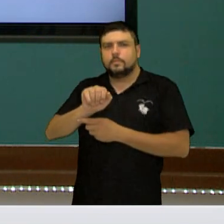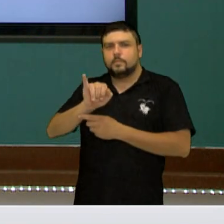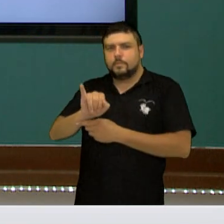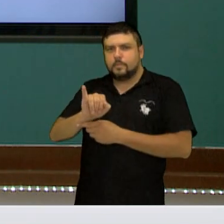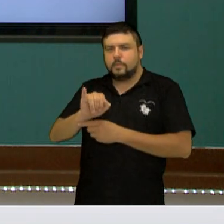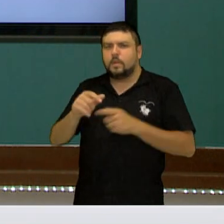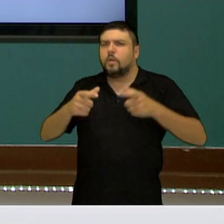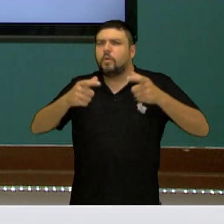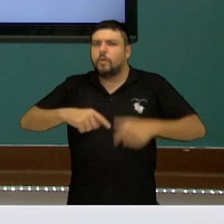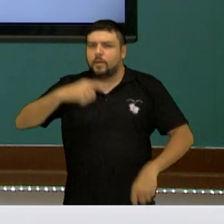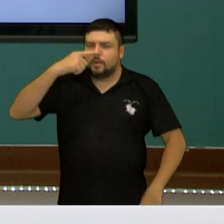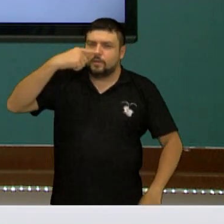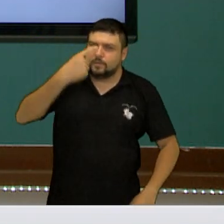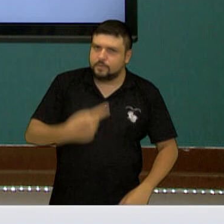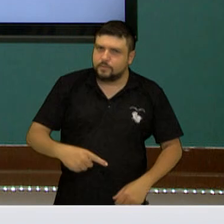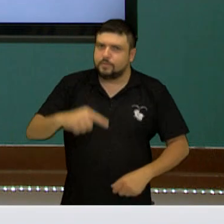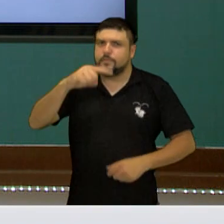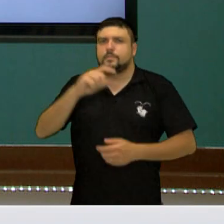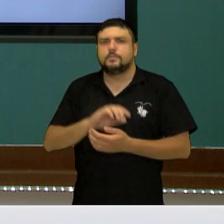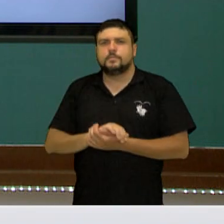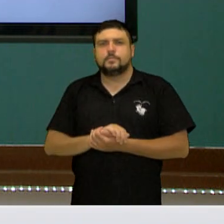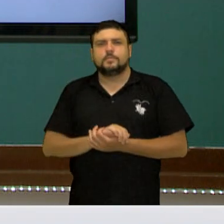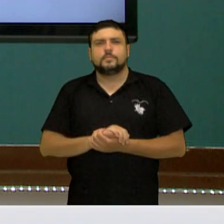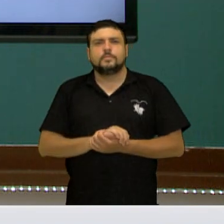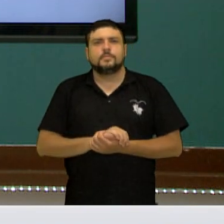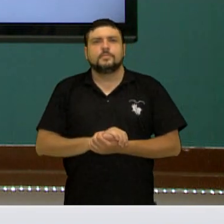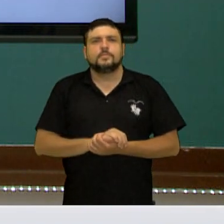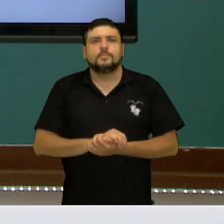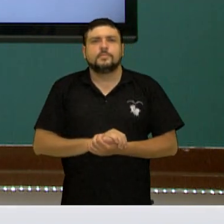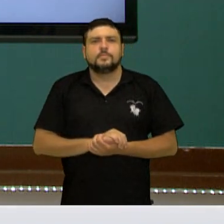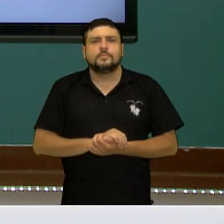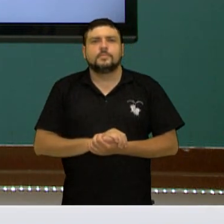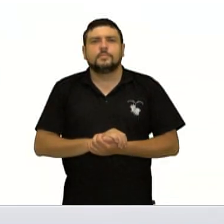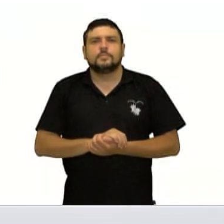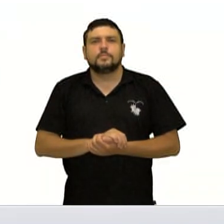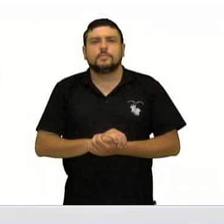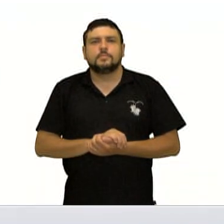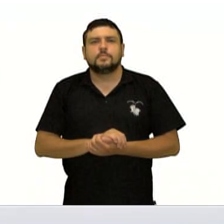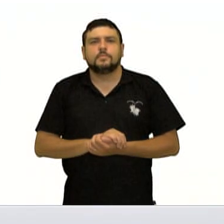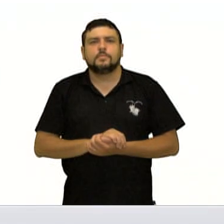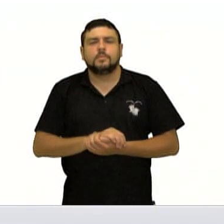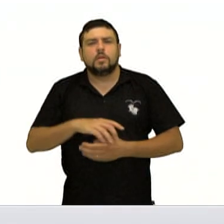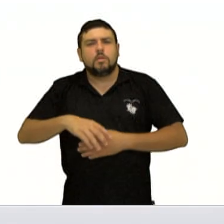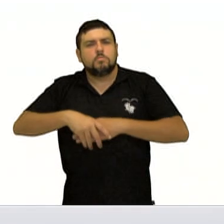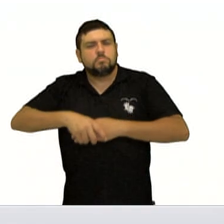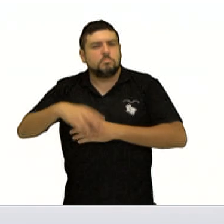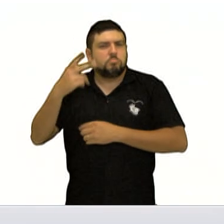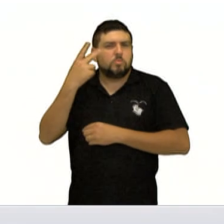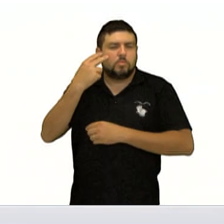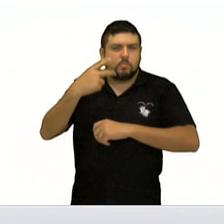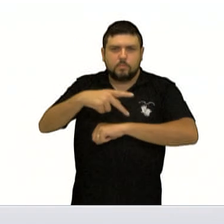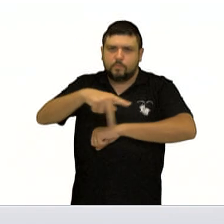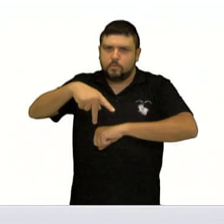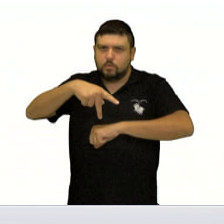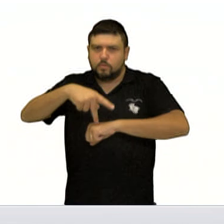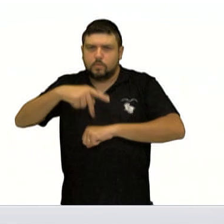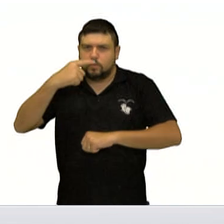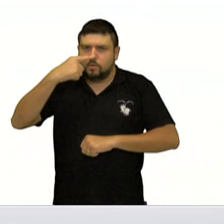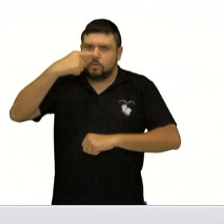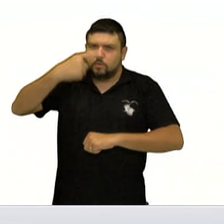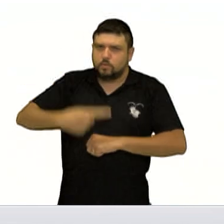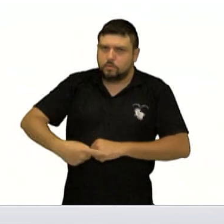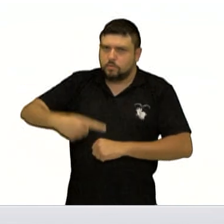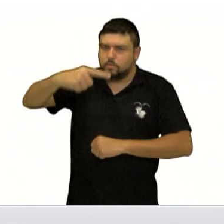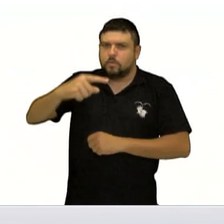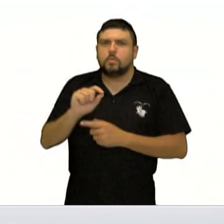Não é o Uai de Minas, é o Uai da Tailândia. O cumprimento convencional em toda a Tailândia, o Uai, também envolve uma